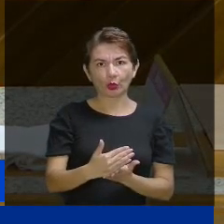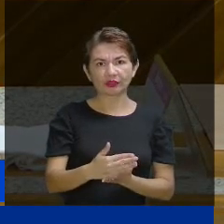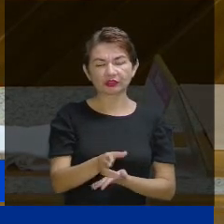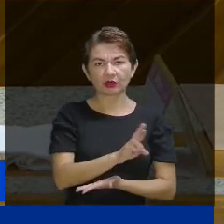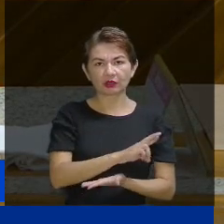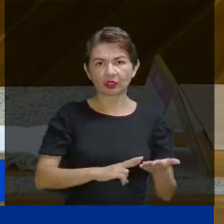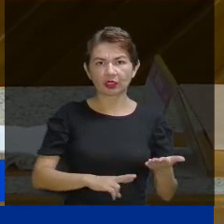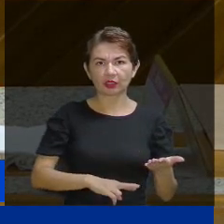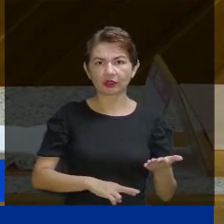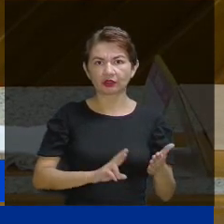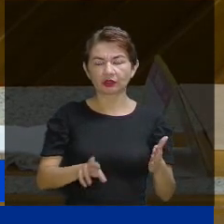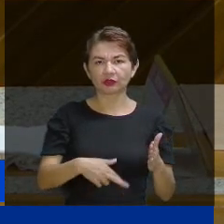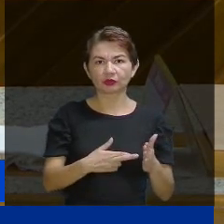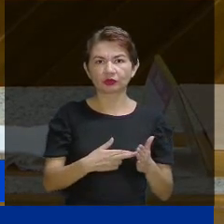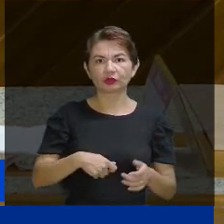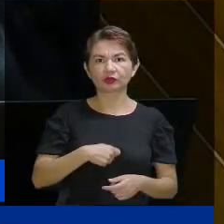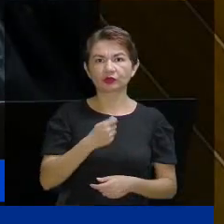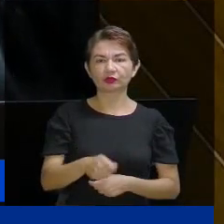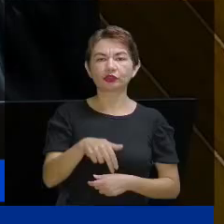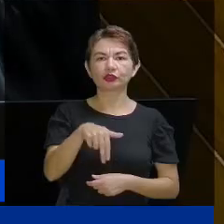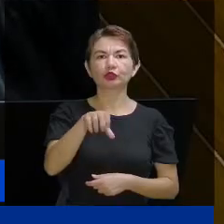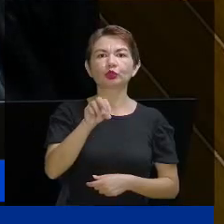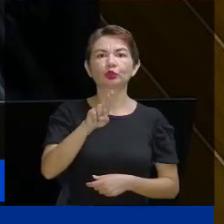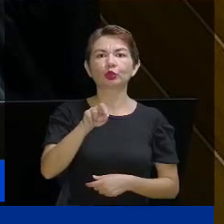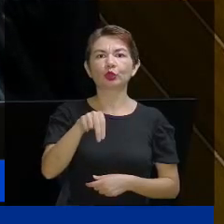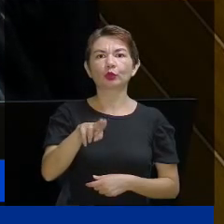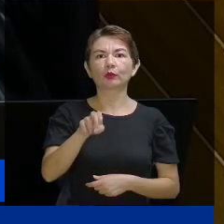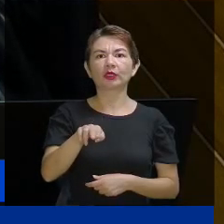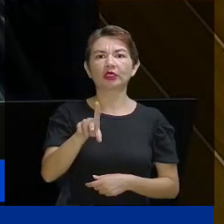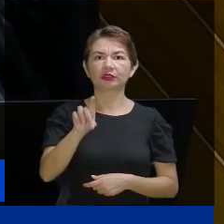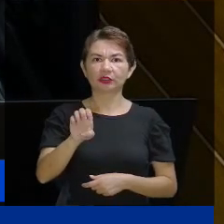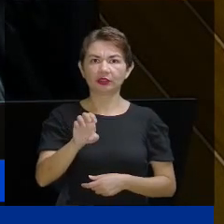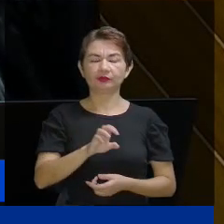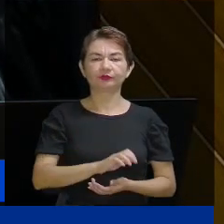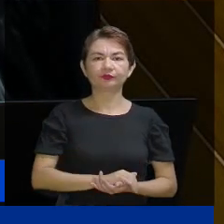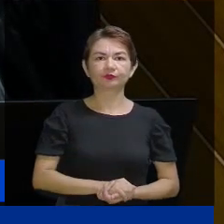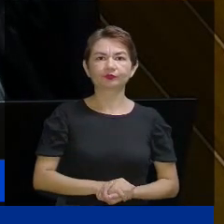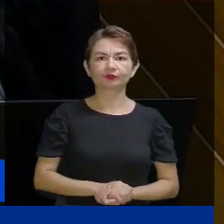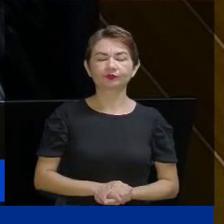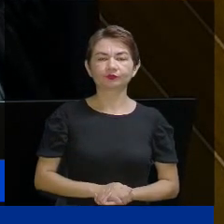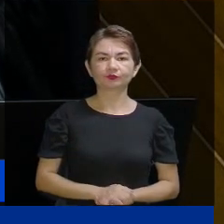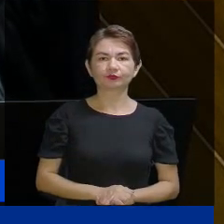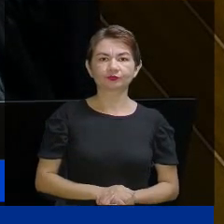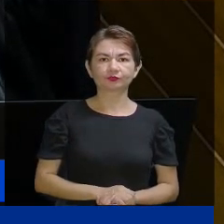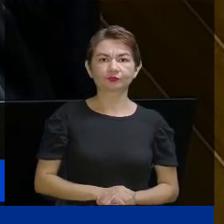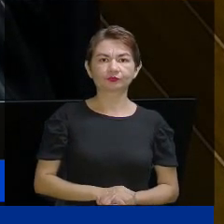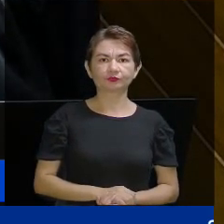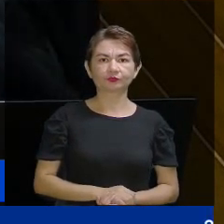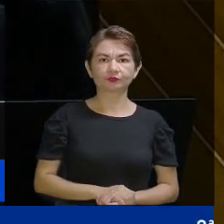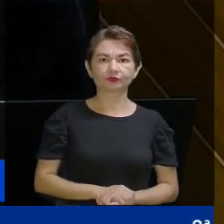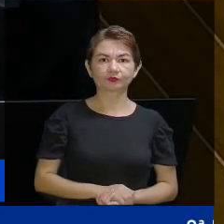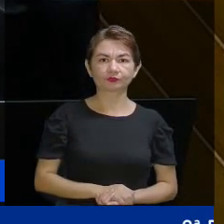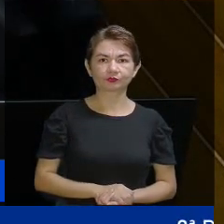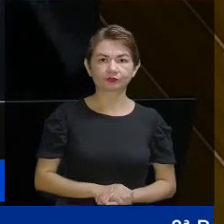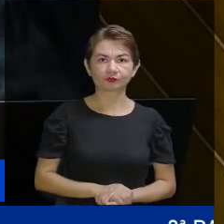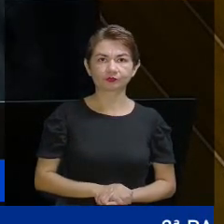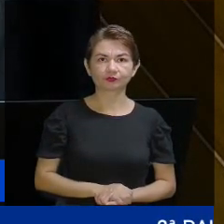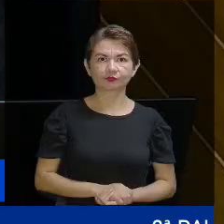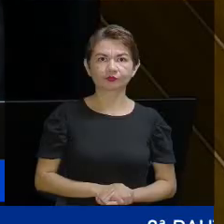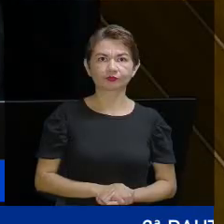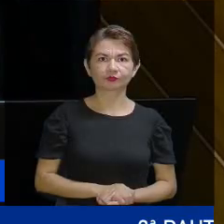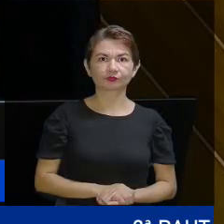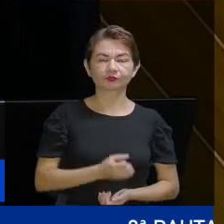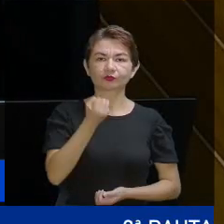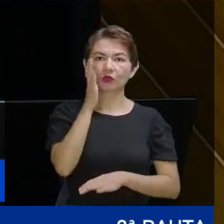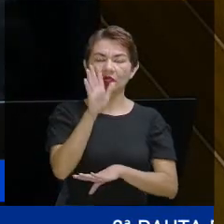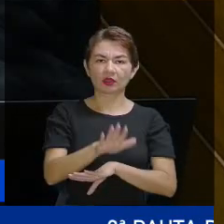o relatório do doutor Normando de Souza. Foco no juiz Normando de Souza. Vamos lá. Ele é branco, de cabelos castanhos escuros, presos para trás,